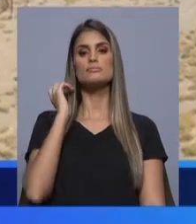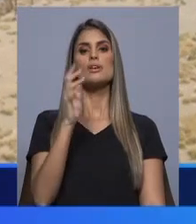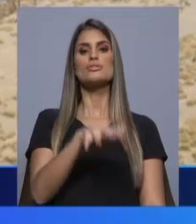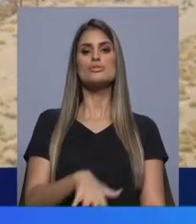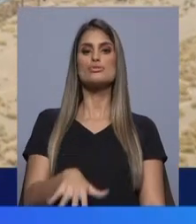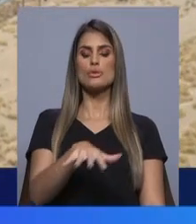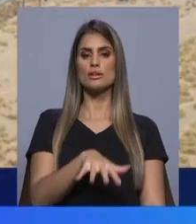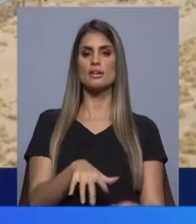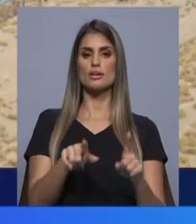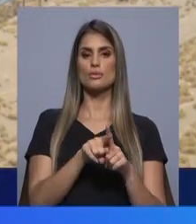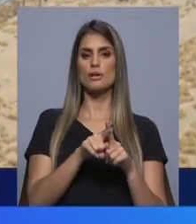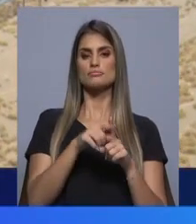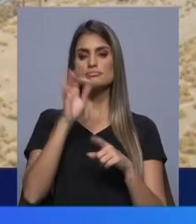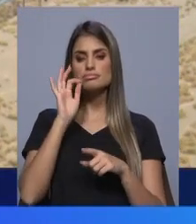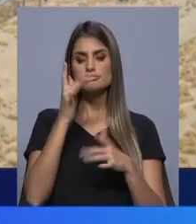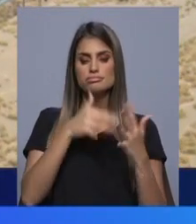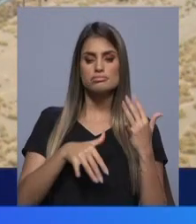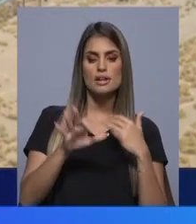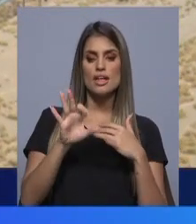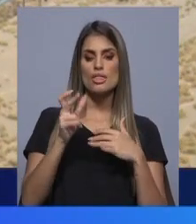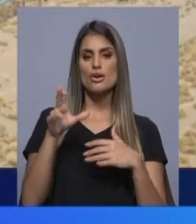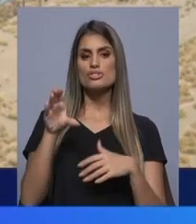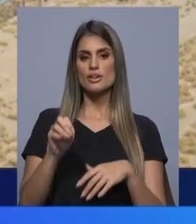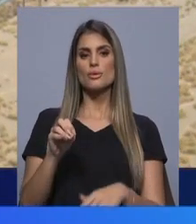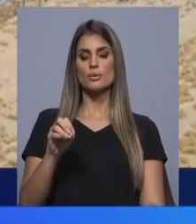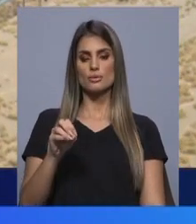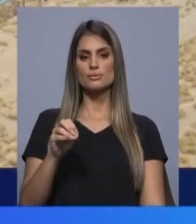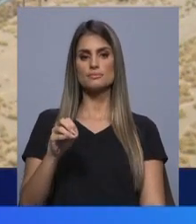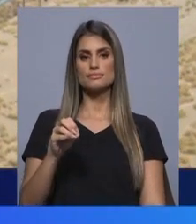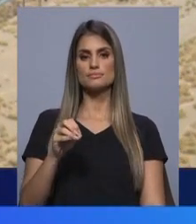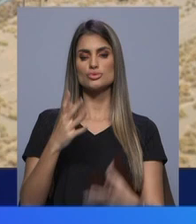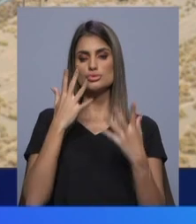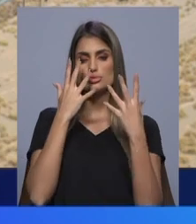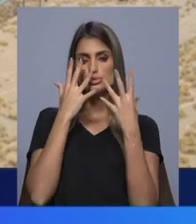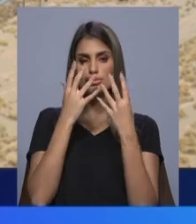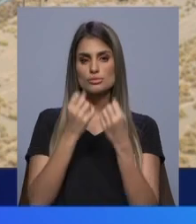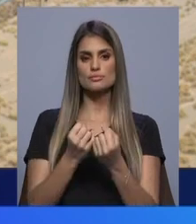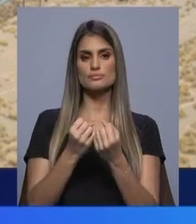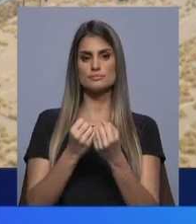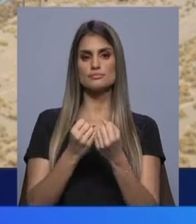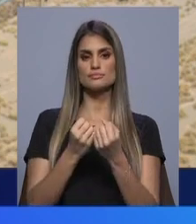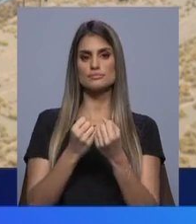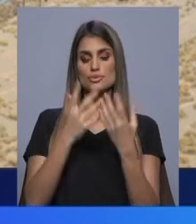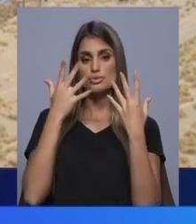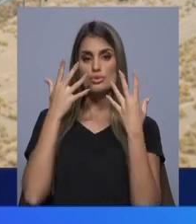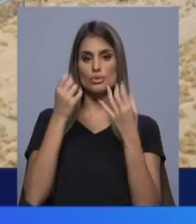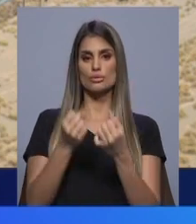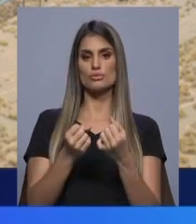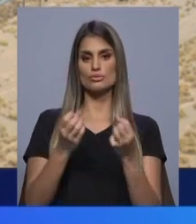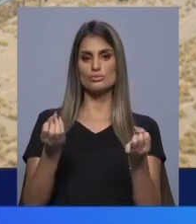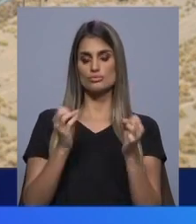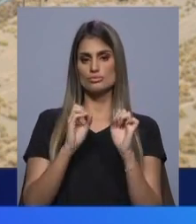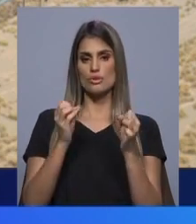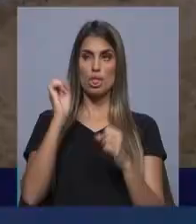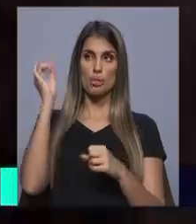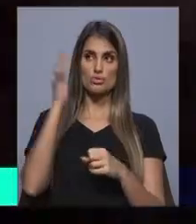uma espécie de um nevoeiro de hidrogênio neutro. Era escuro. Escuro, quer dizer, não tinha precisamente a